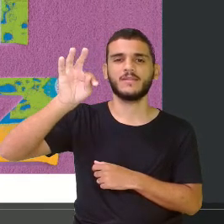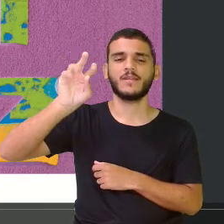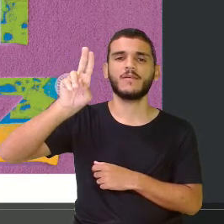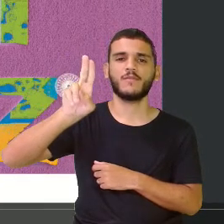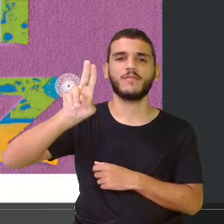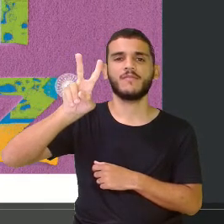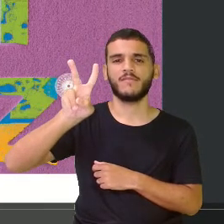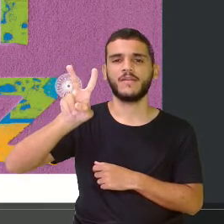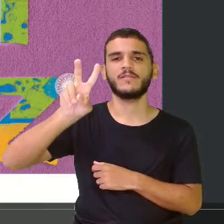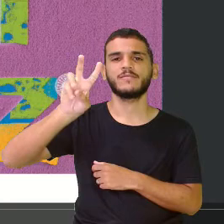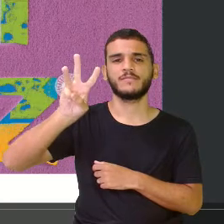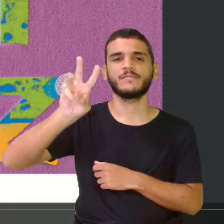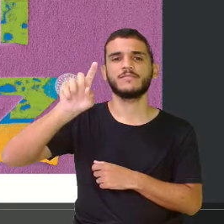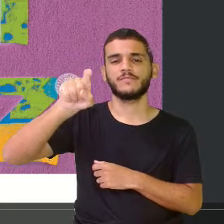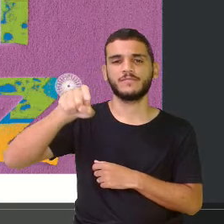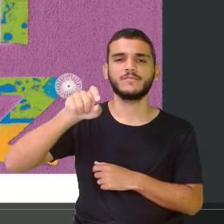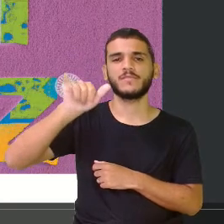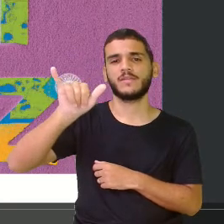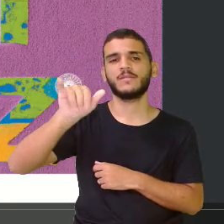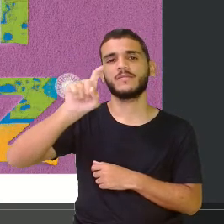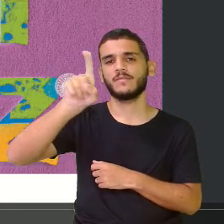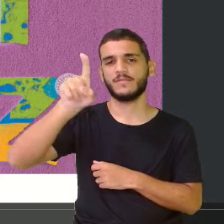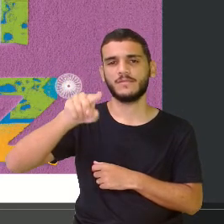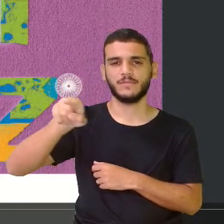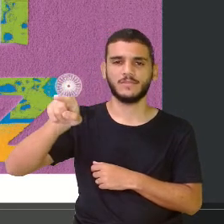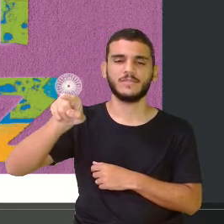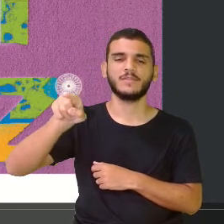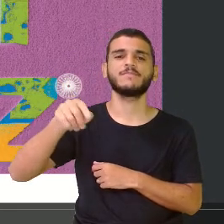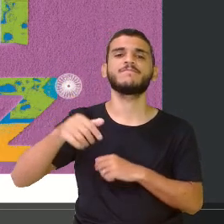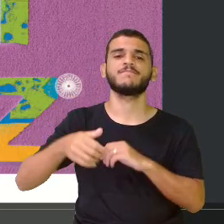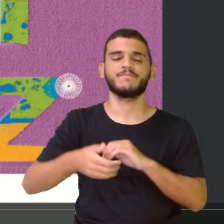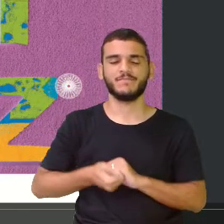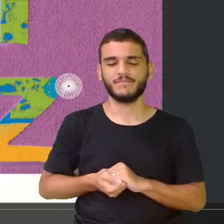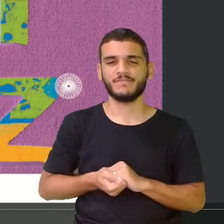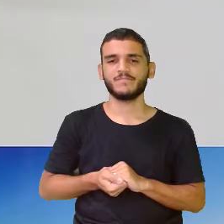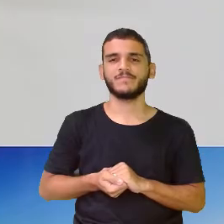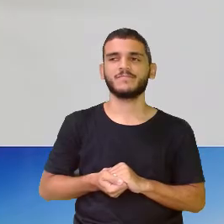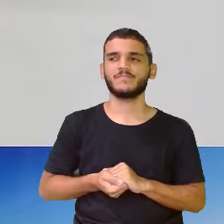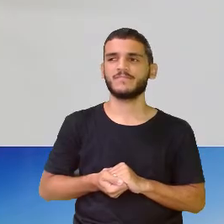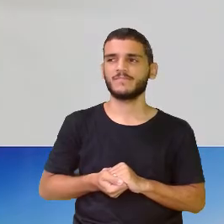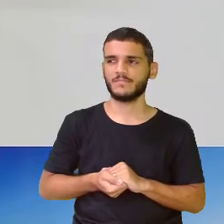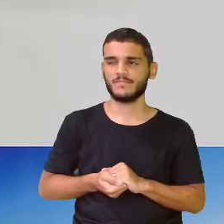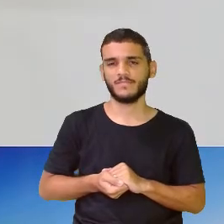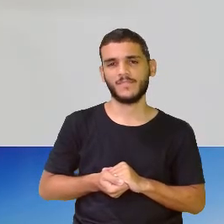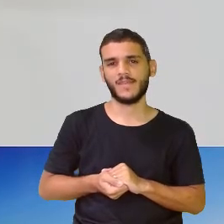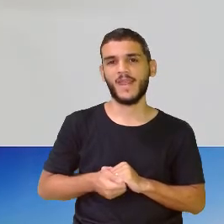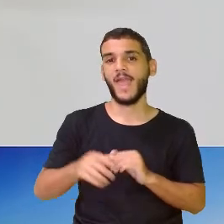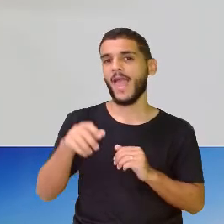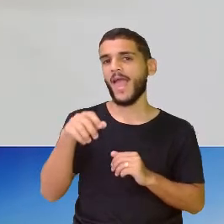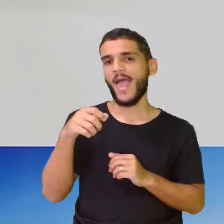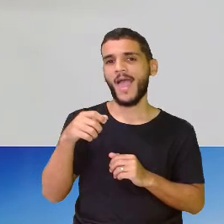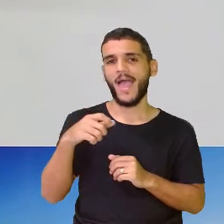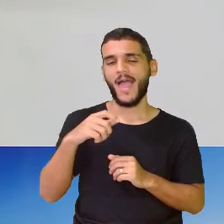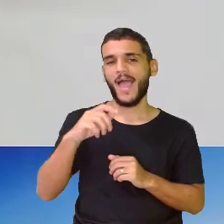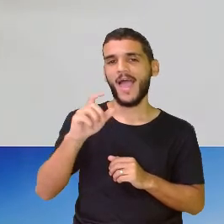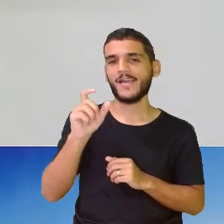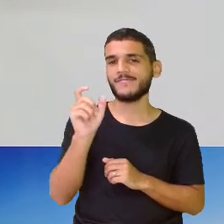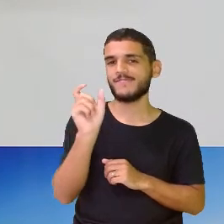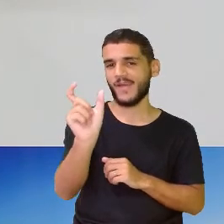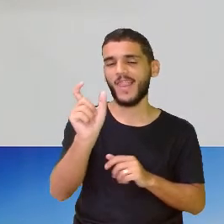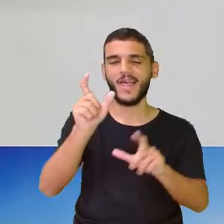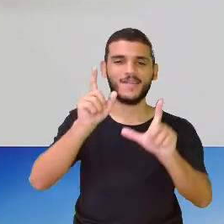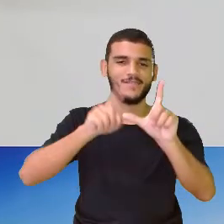T, U, V, W, X, Y, Z. Olha, Essas palavras, elas são importantes,